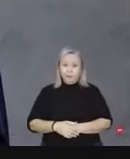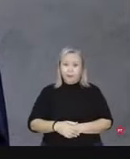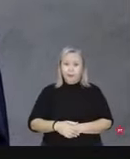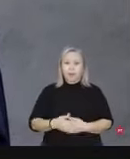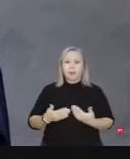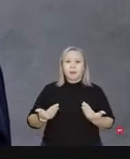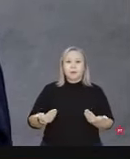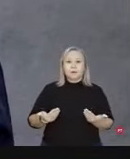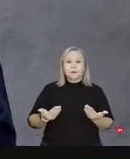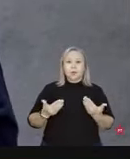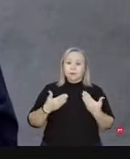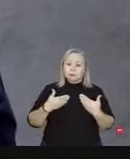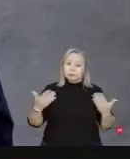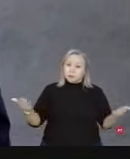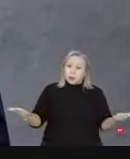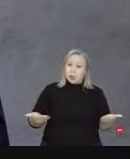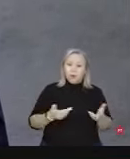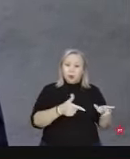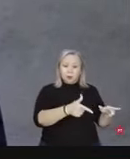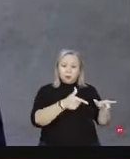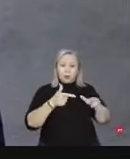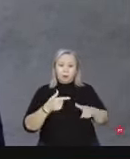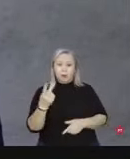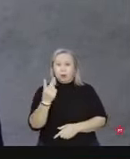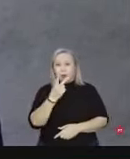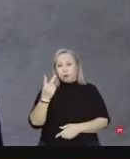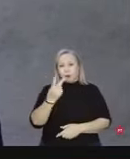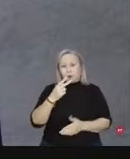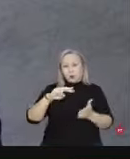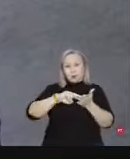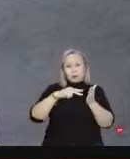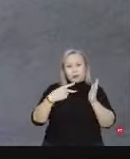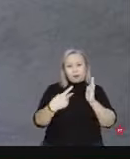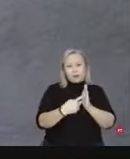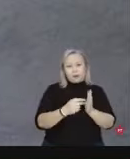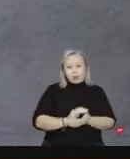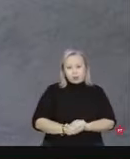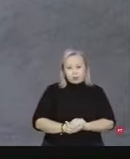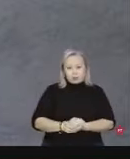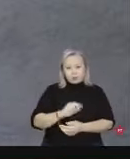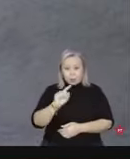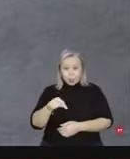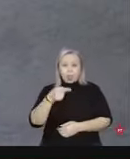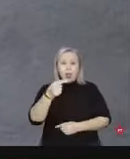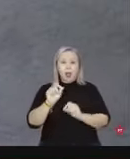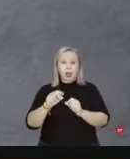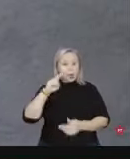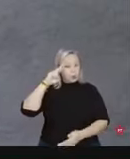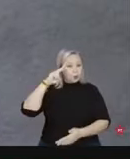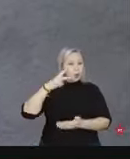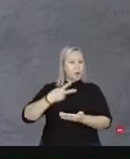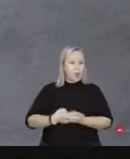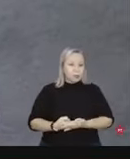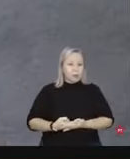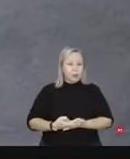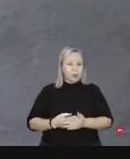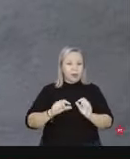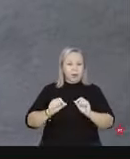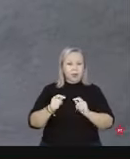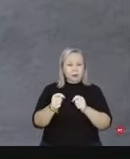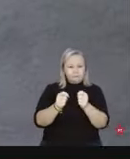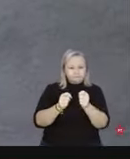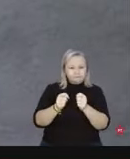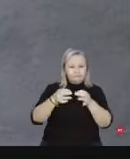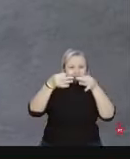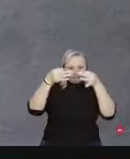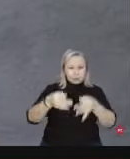presente diplomação tem um duplo significado, pois além do reconhecimento da